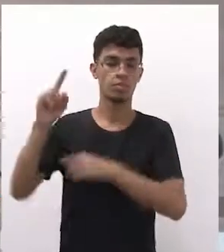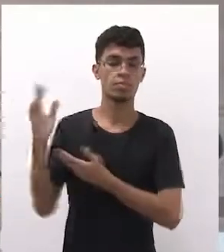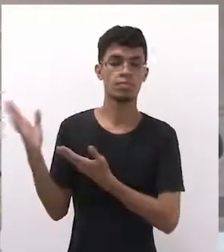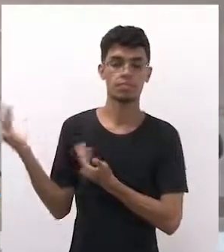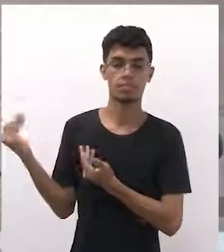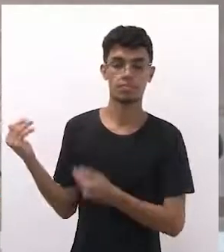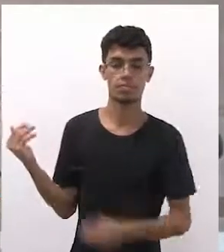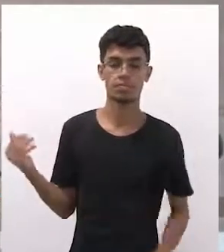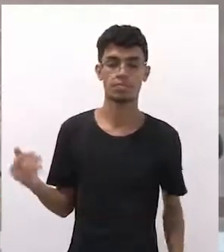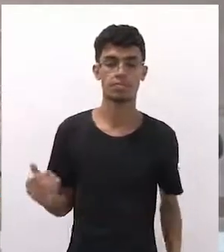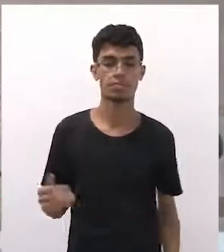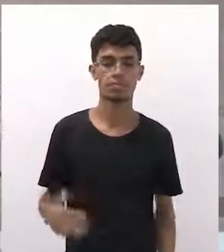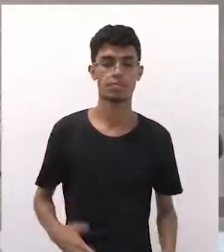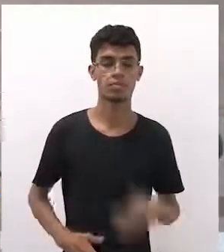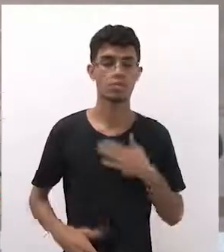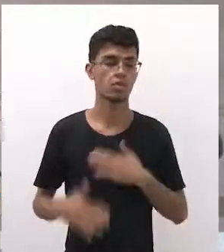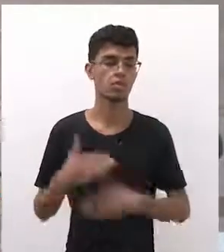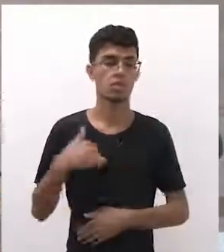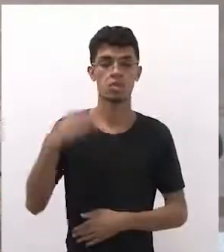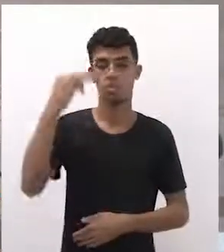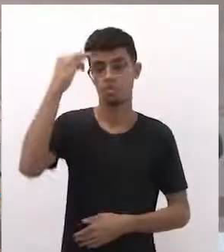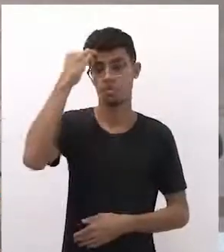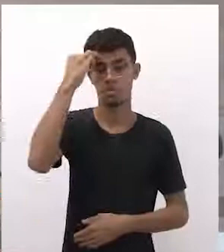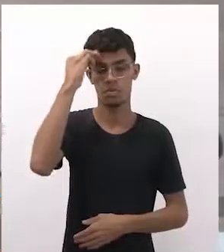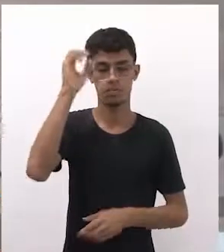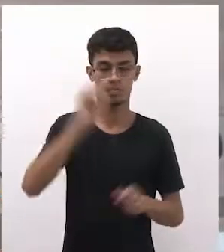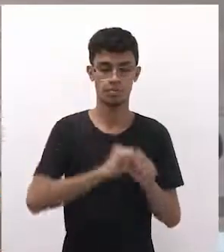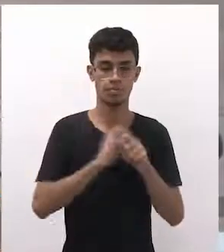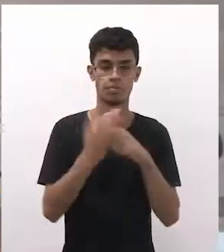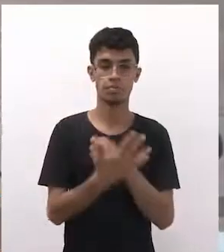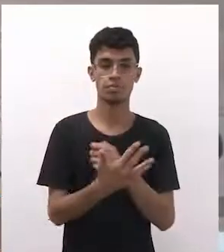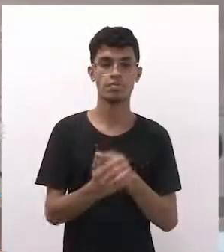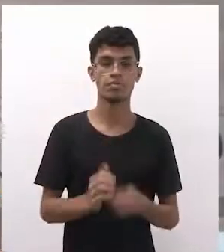adolescente, o desenvolvimento físico, psíquico, moral, social.